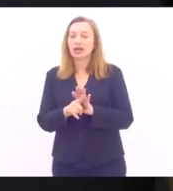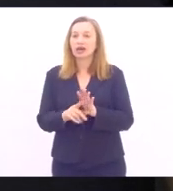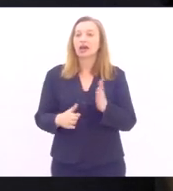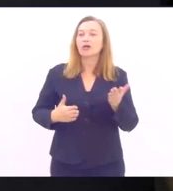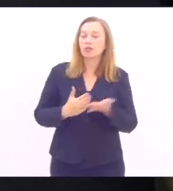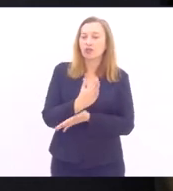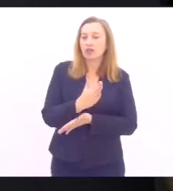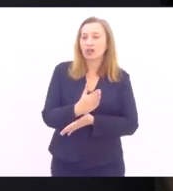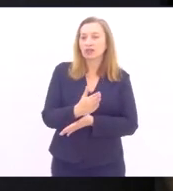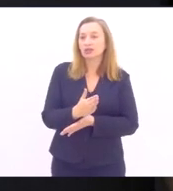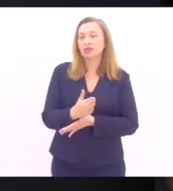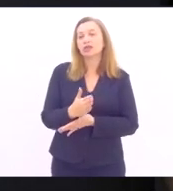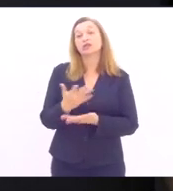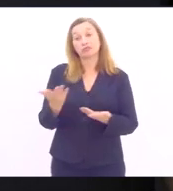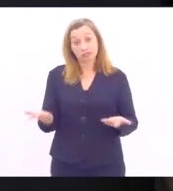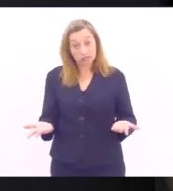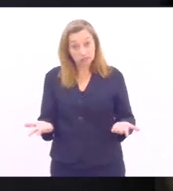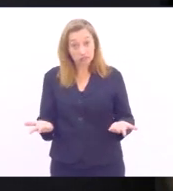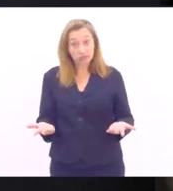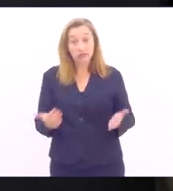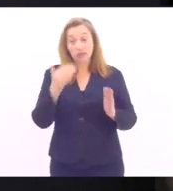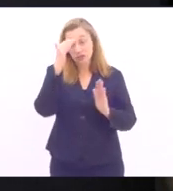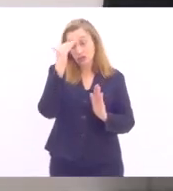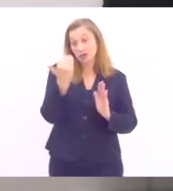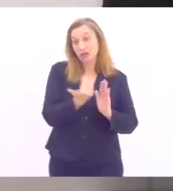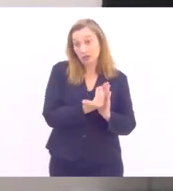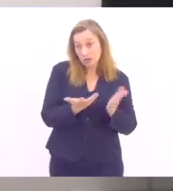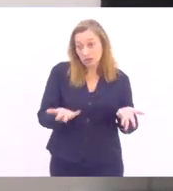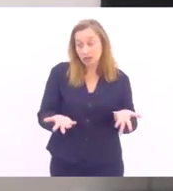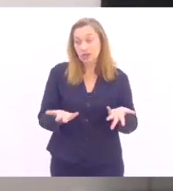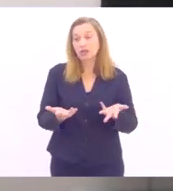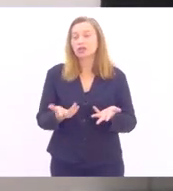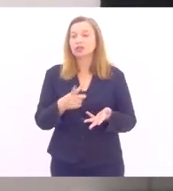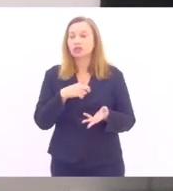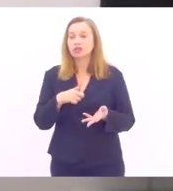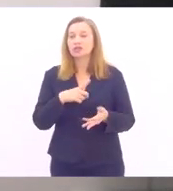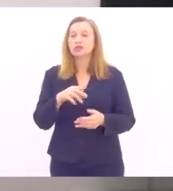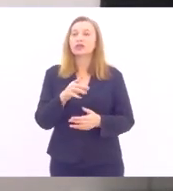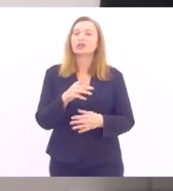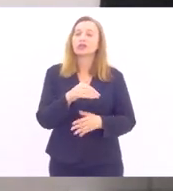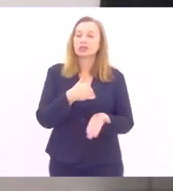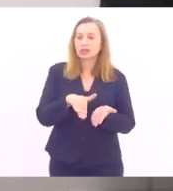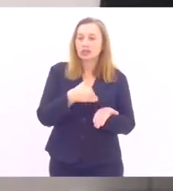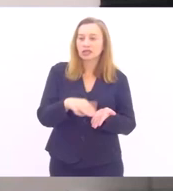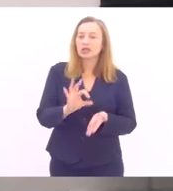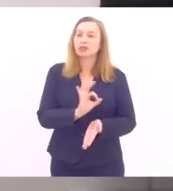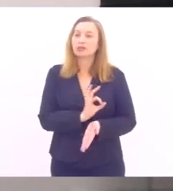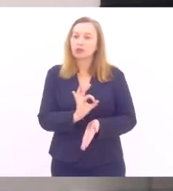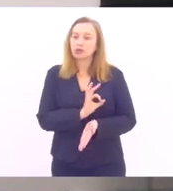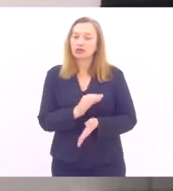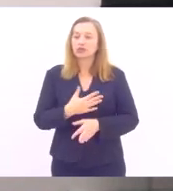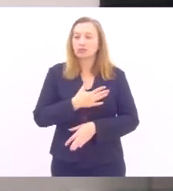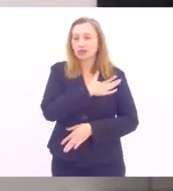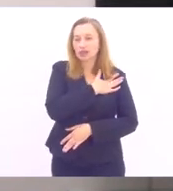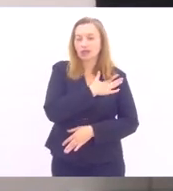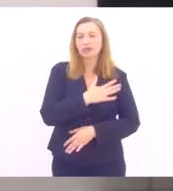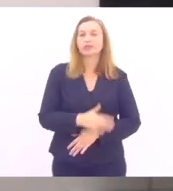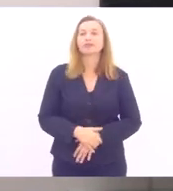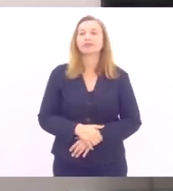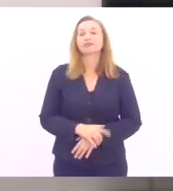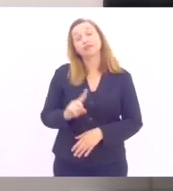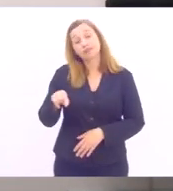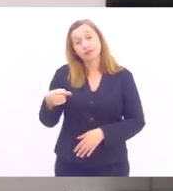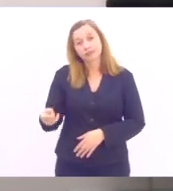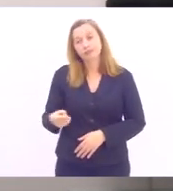foi cumprida. Né? Nós tivemos com o BEP, com o secretário da Polícia Militar, e essa lei passou a ser cumprida. Em